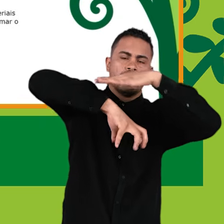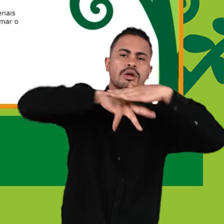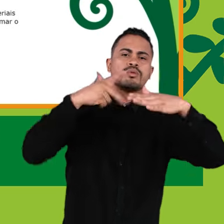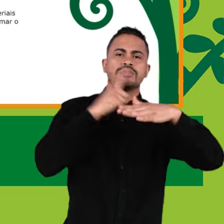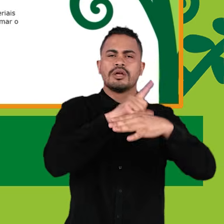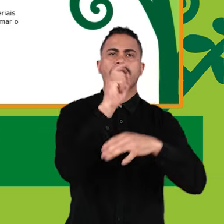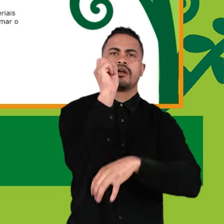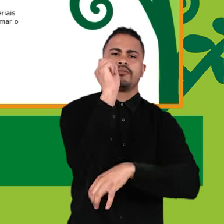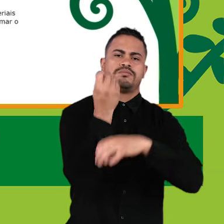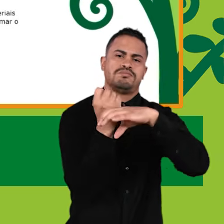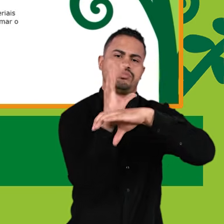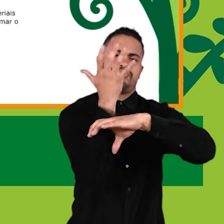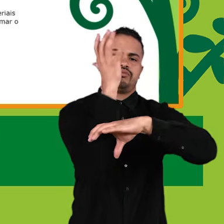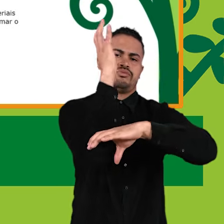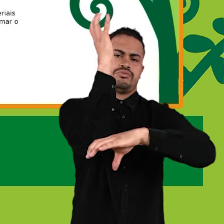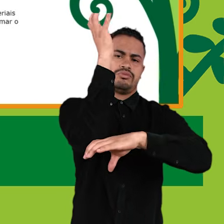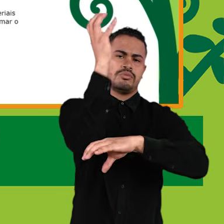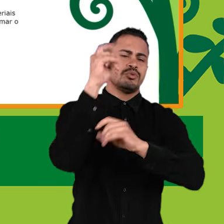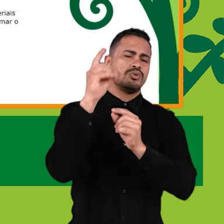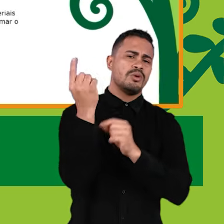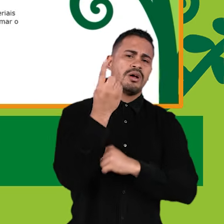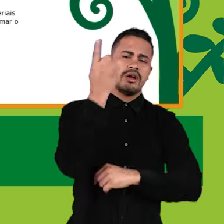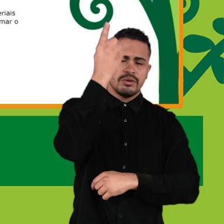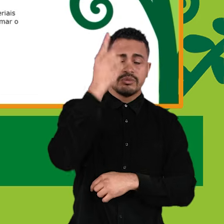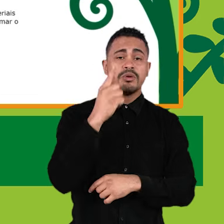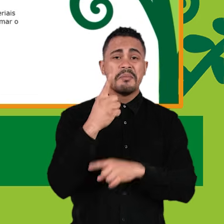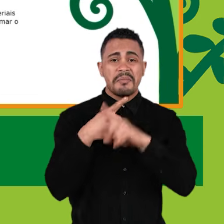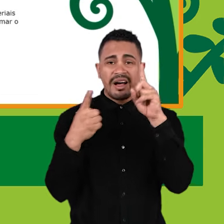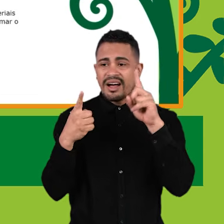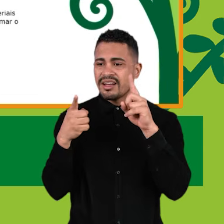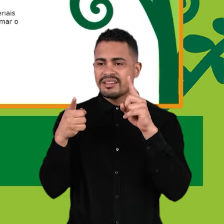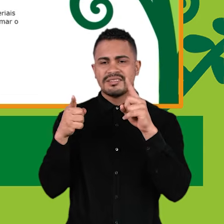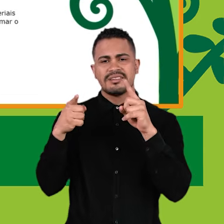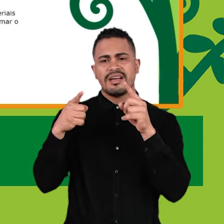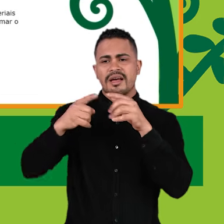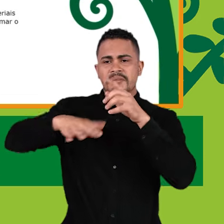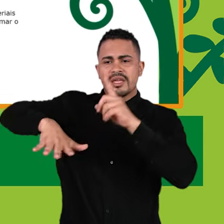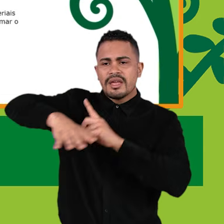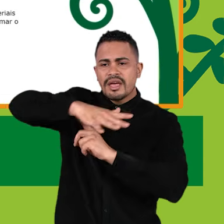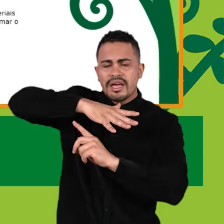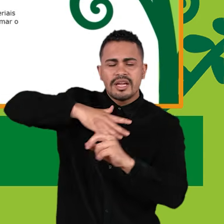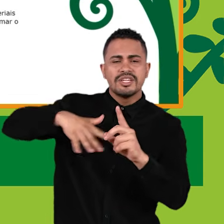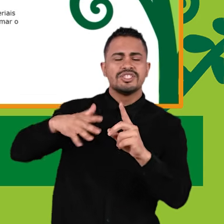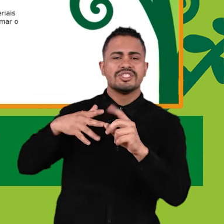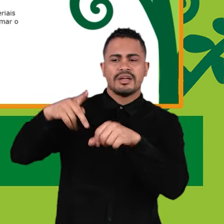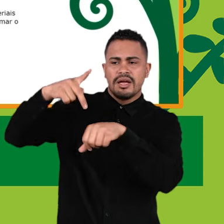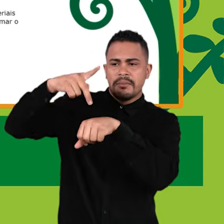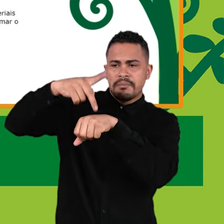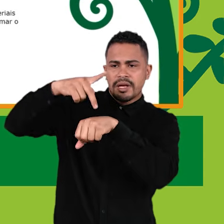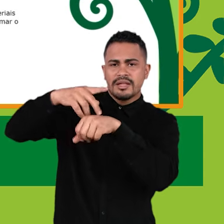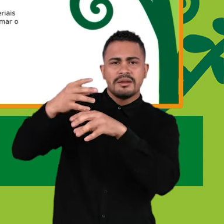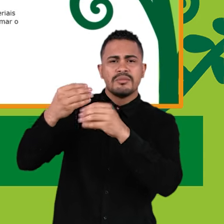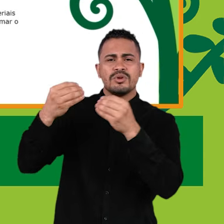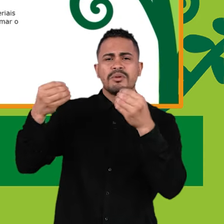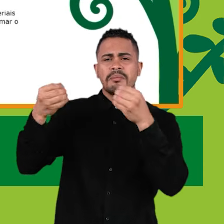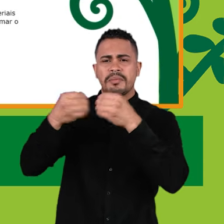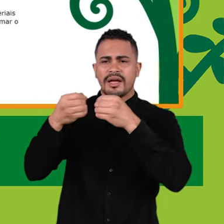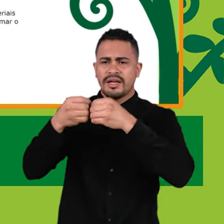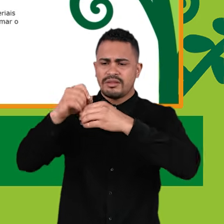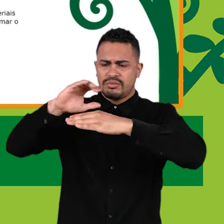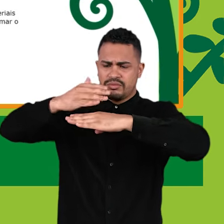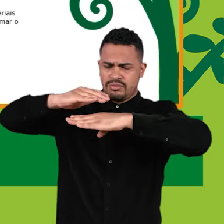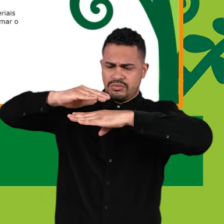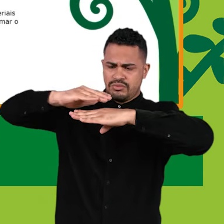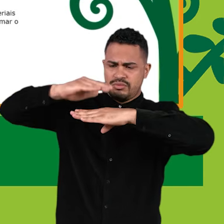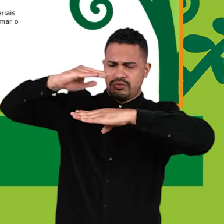sustentação ali para a copa das árvores. Já em ambientes onde o solo é raso, eu não posso ter essa constituição